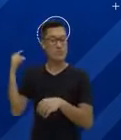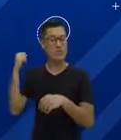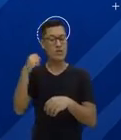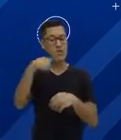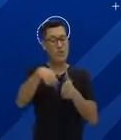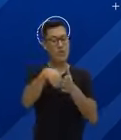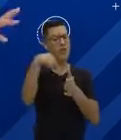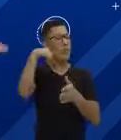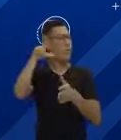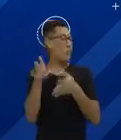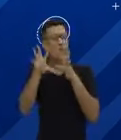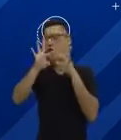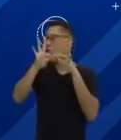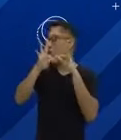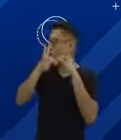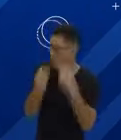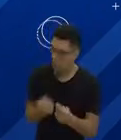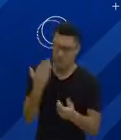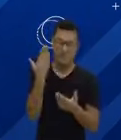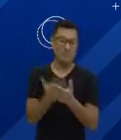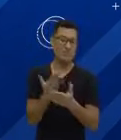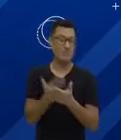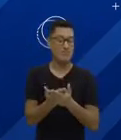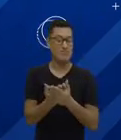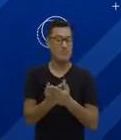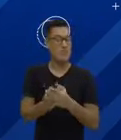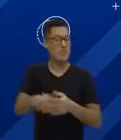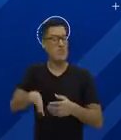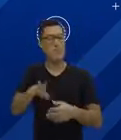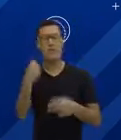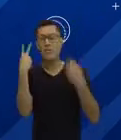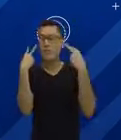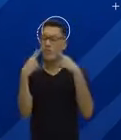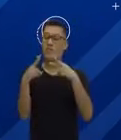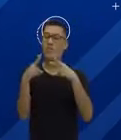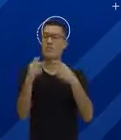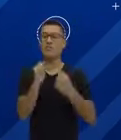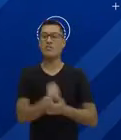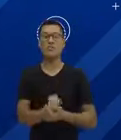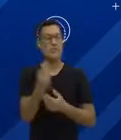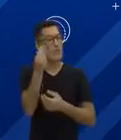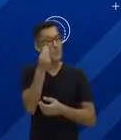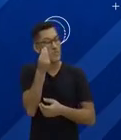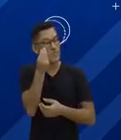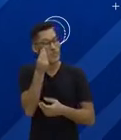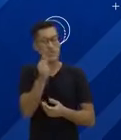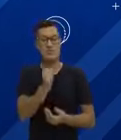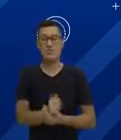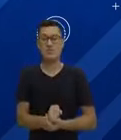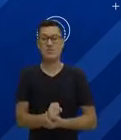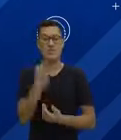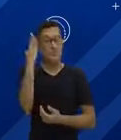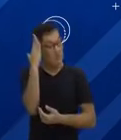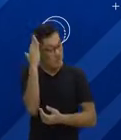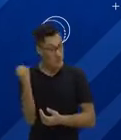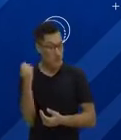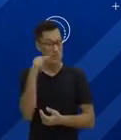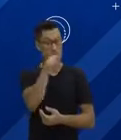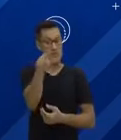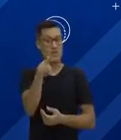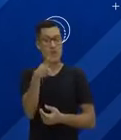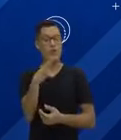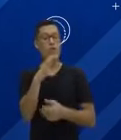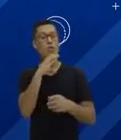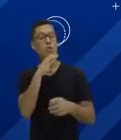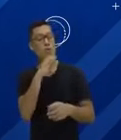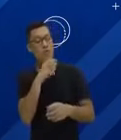como todas as aulas estão disponíveis para você. Então, preste bem atenção. O saber está aí. O conhecimento